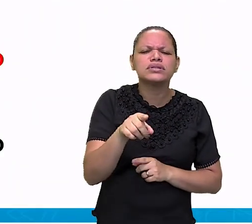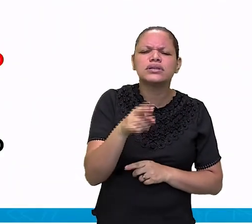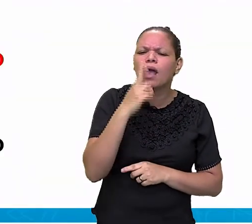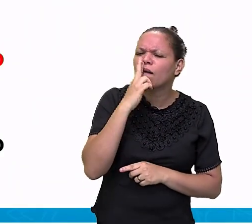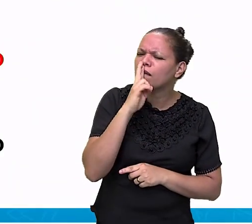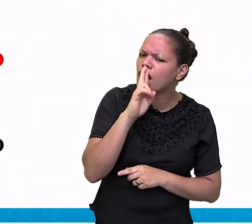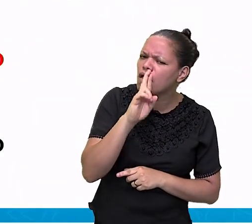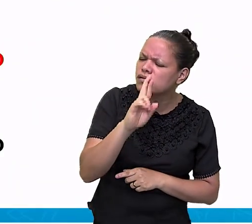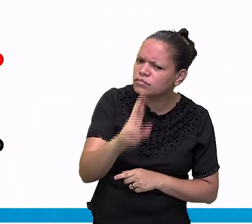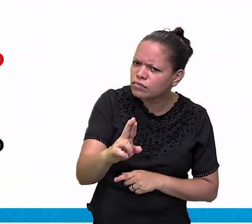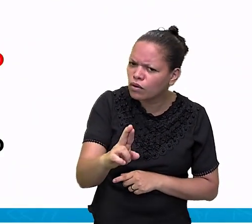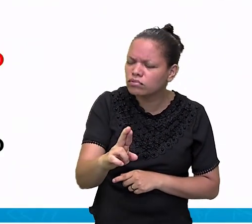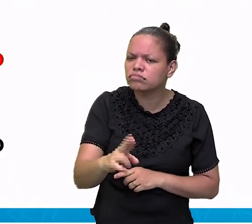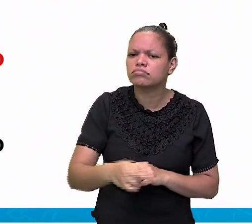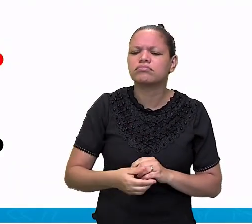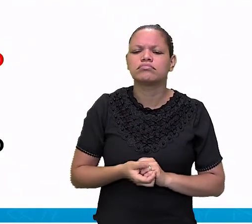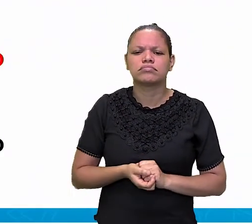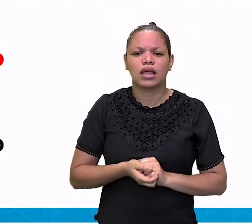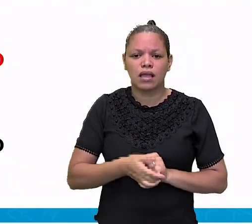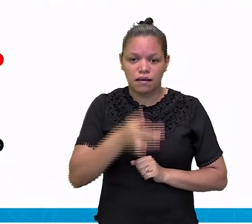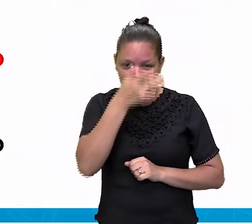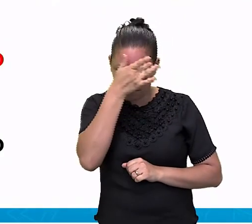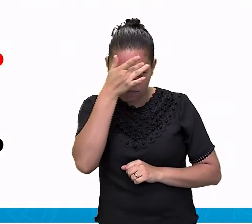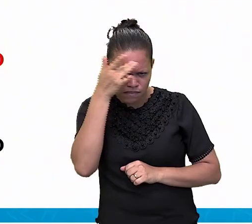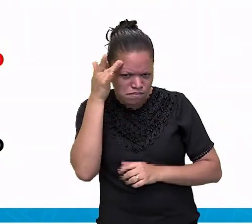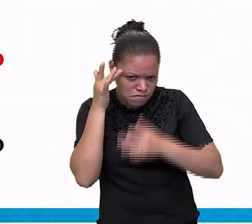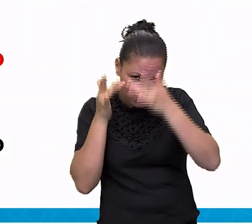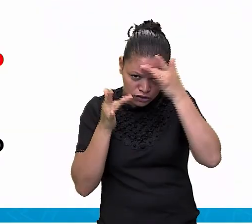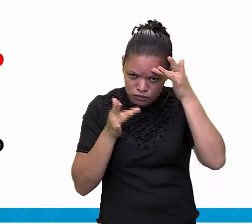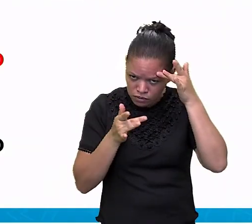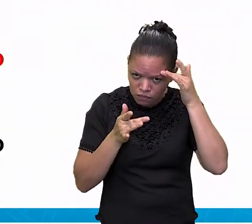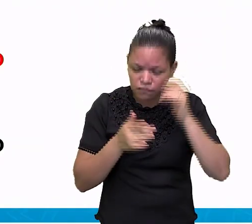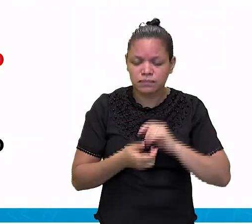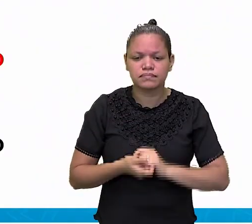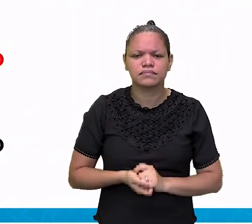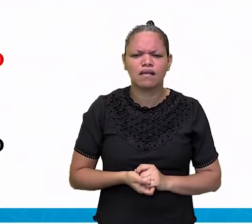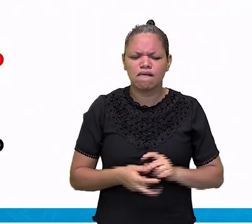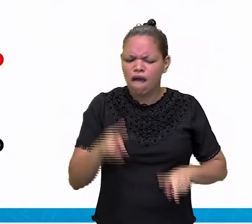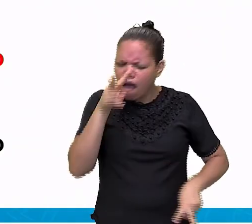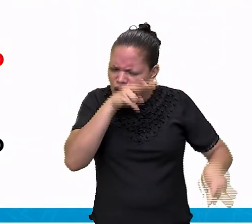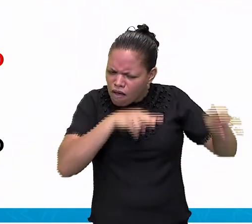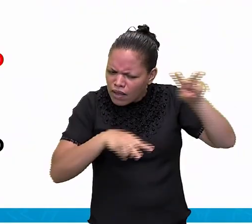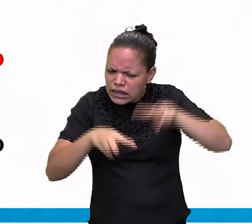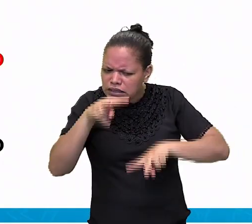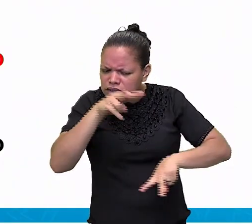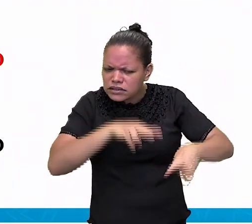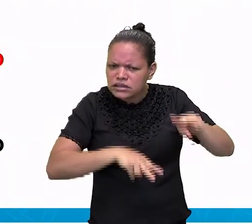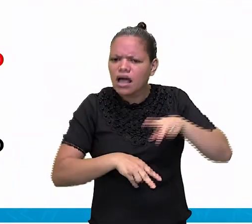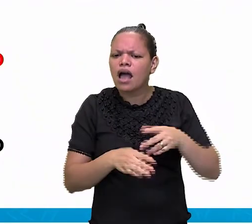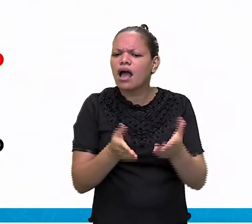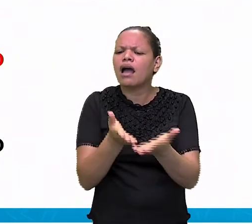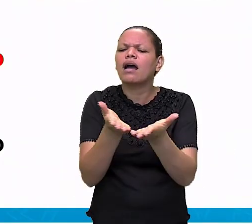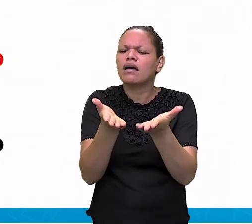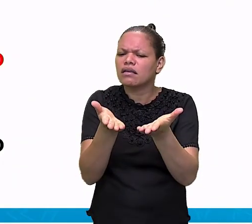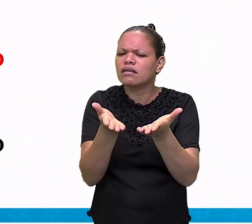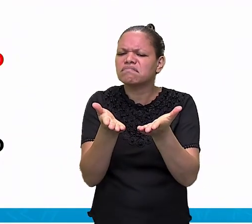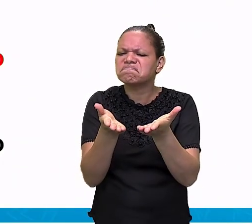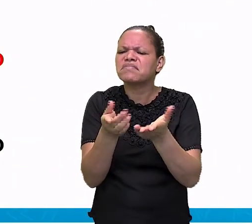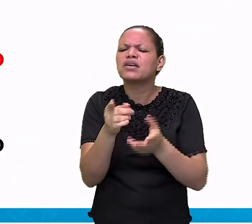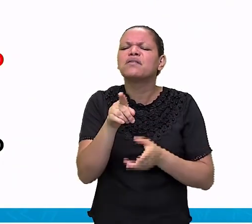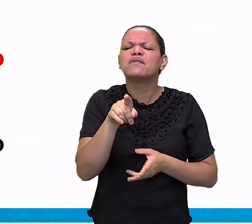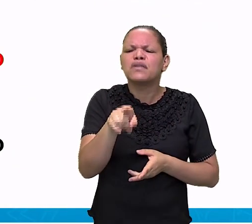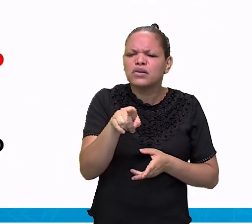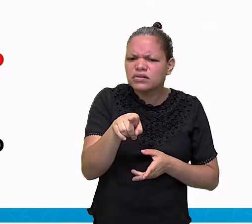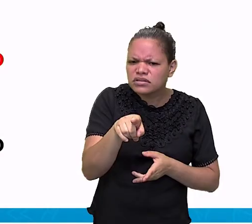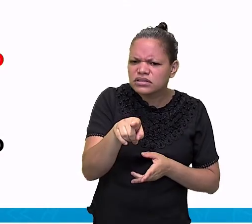estar aqui na cidade. Então, vai depender da sua análise de onde você está agora. Você faz parte da população